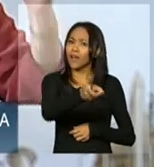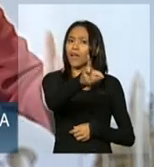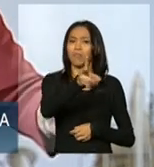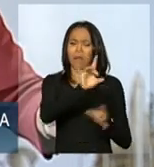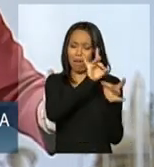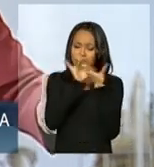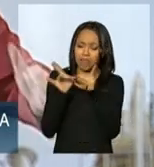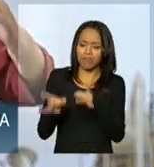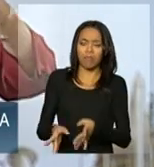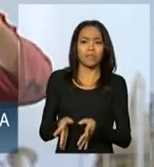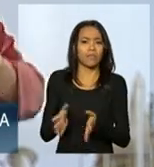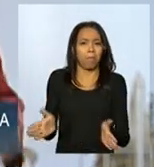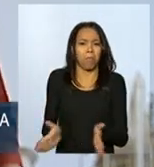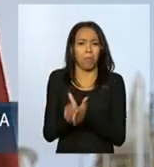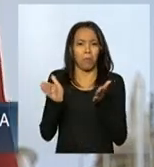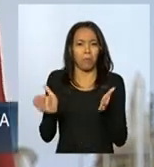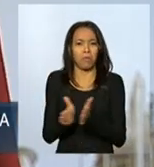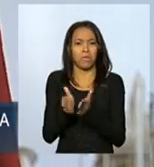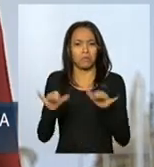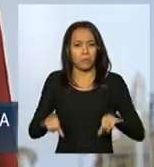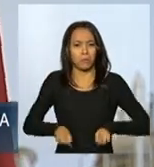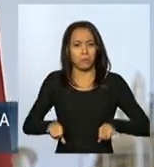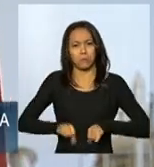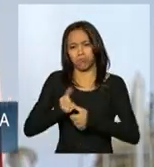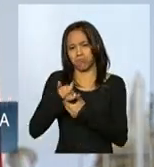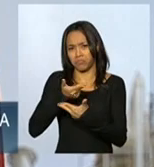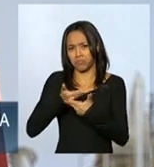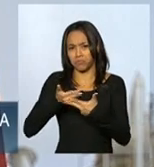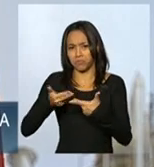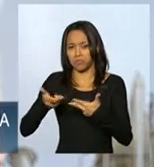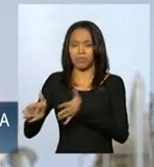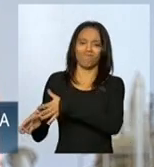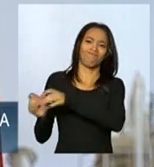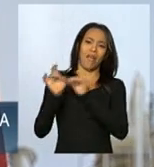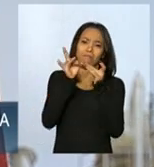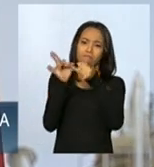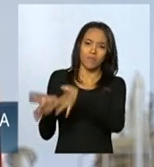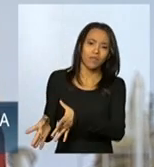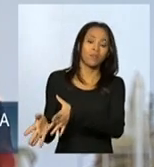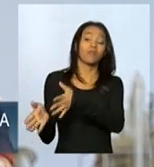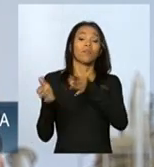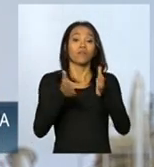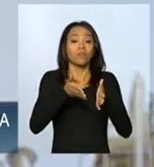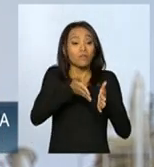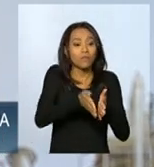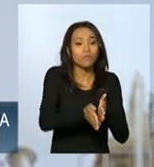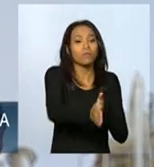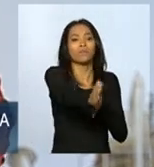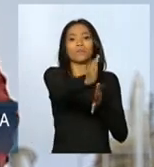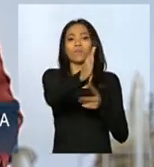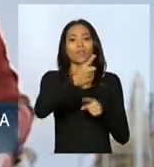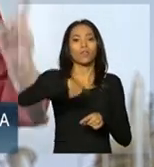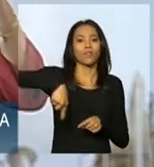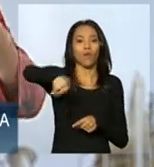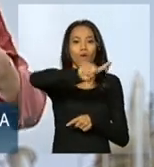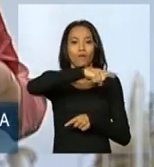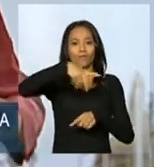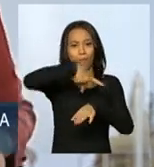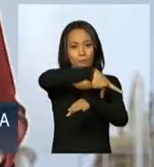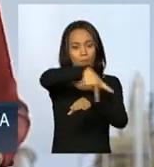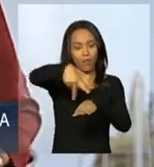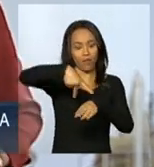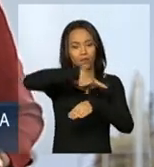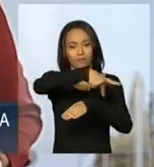da pobreza, quanto para garantir que nós sejamos um